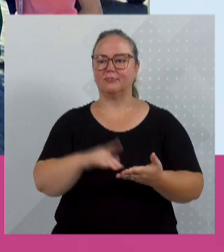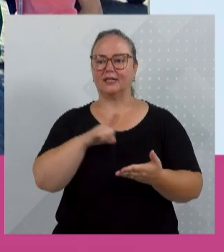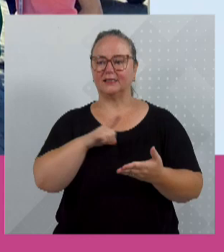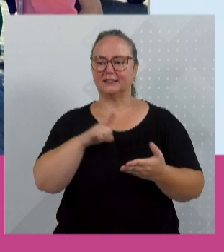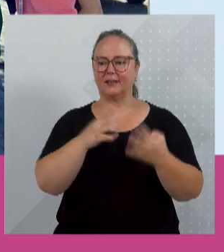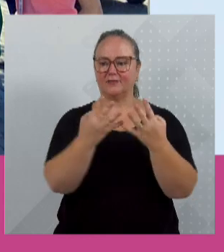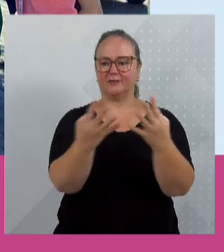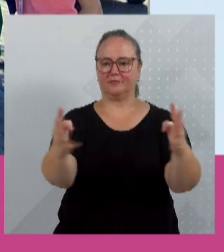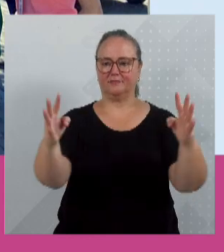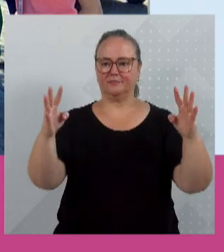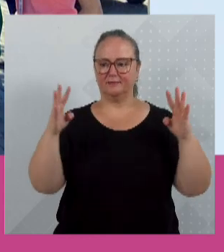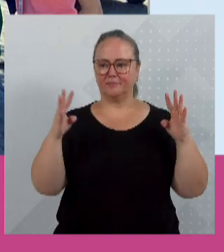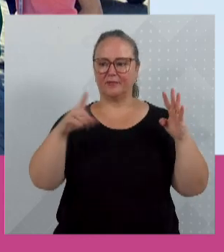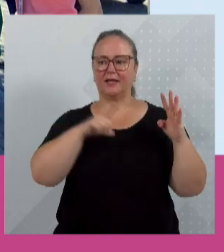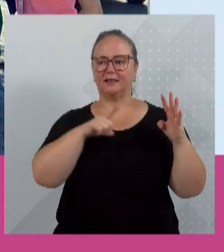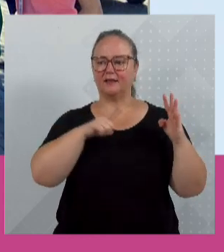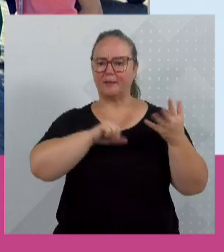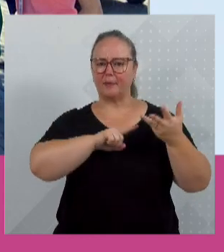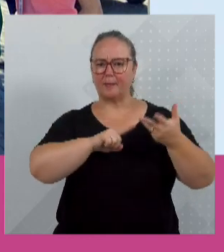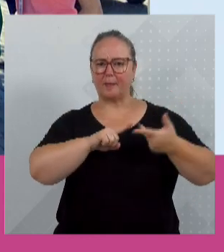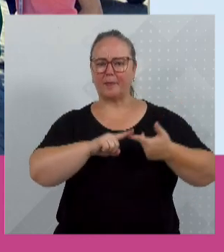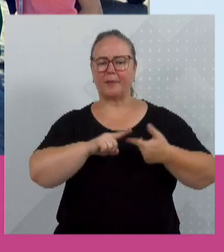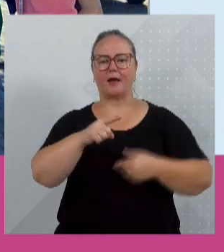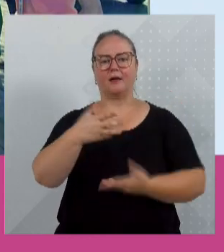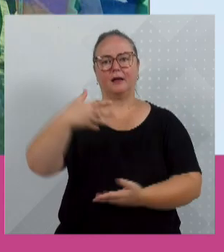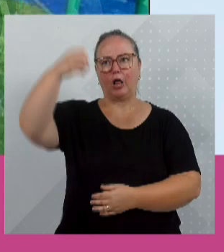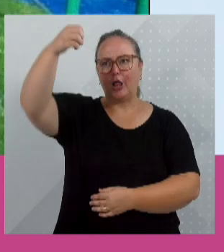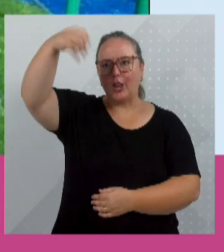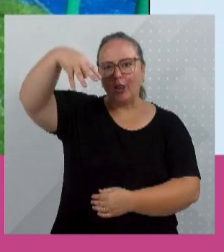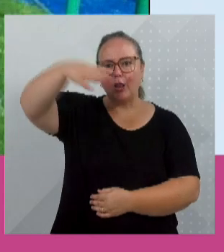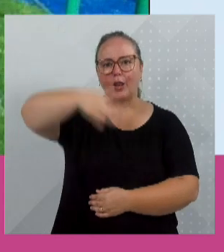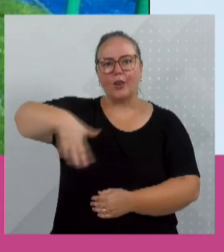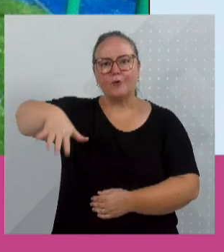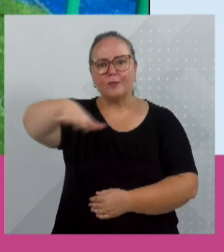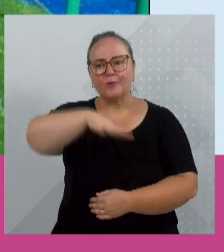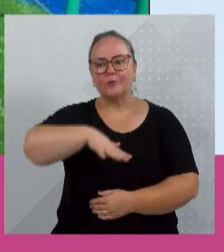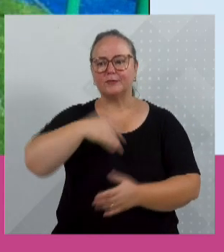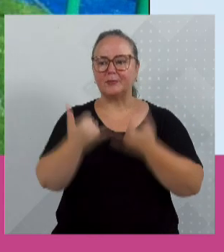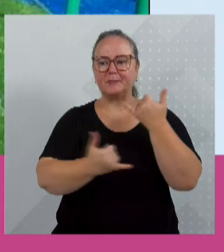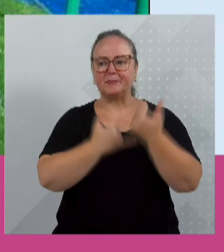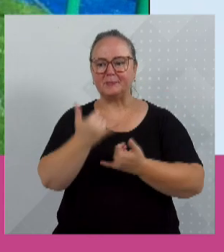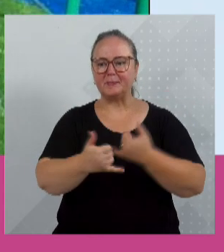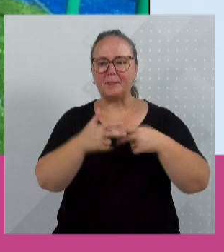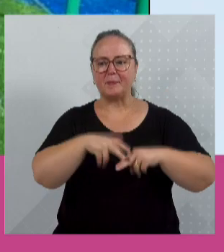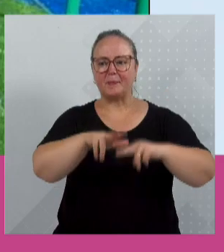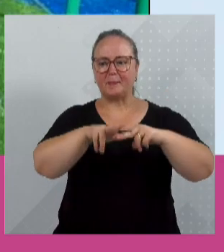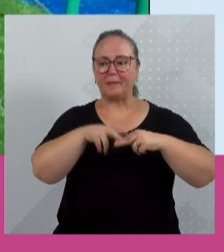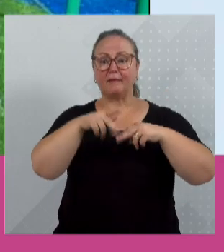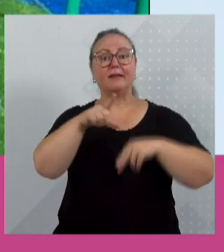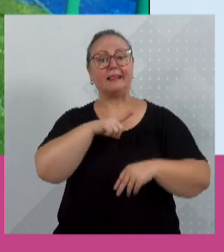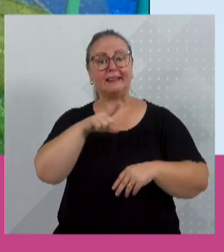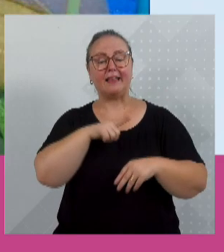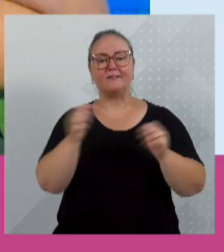alambrados, paver, iluminação pública, a instalação de playground, inclusive com área pet,